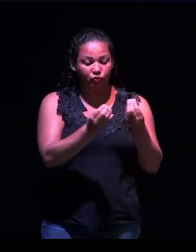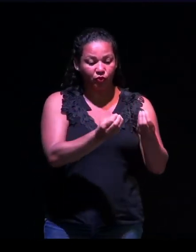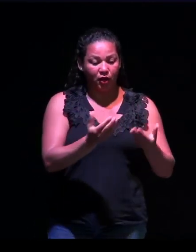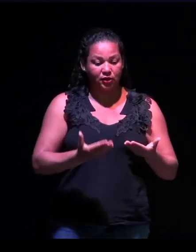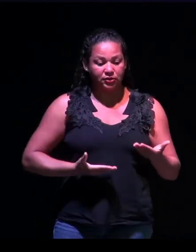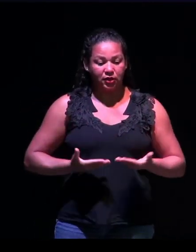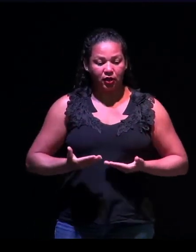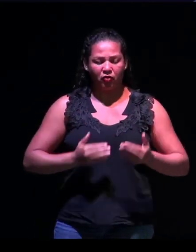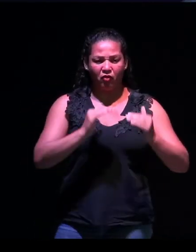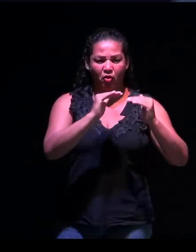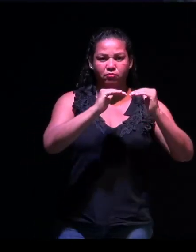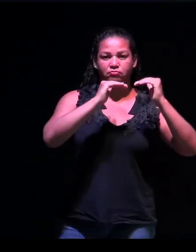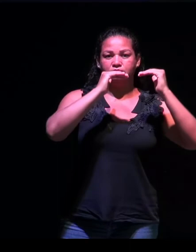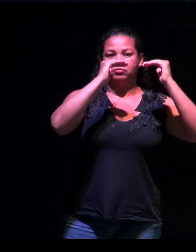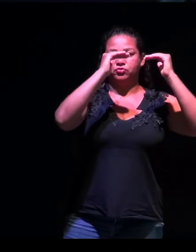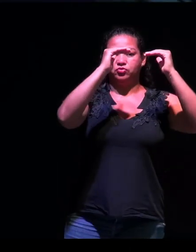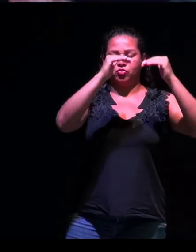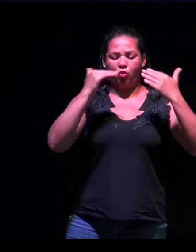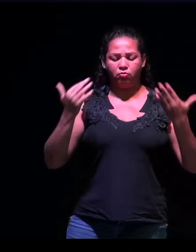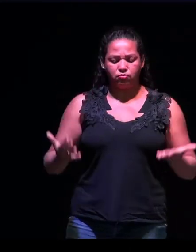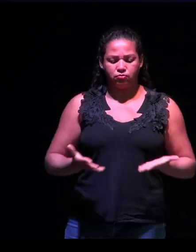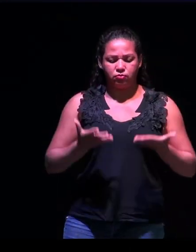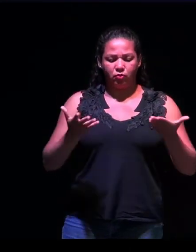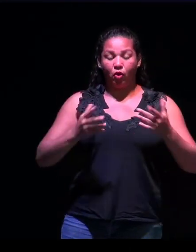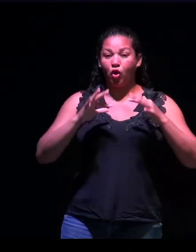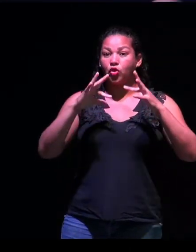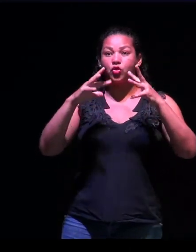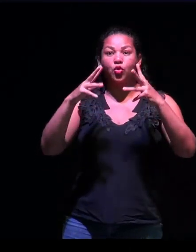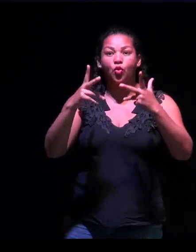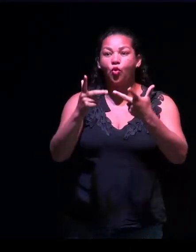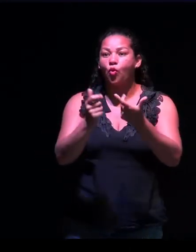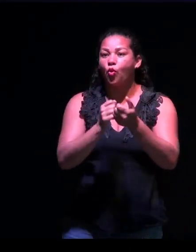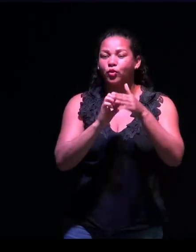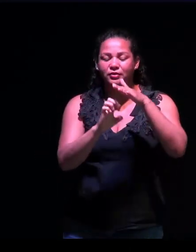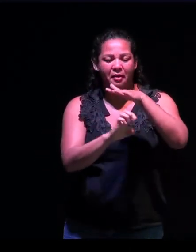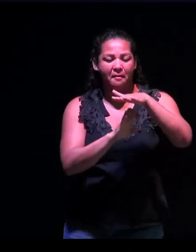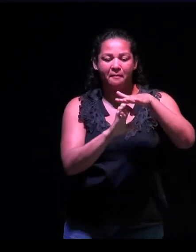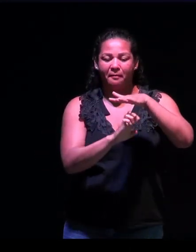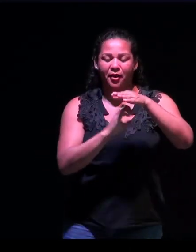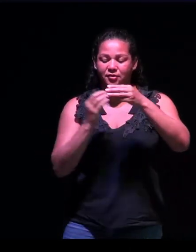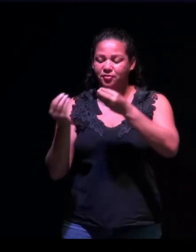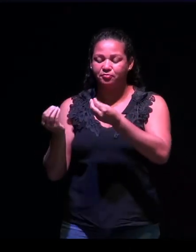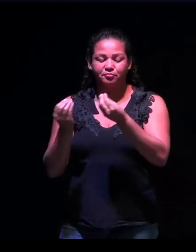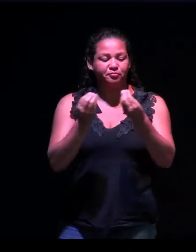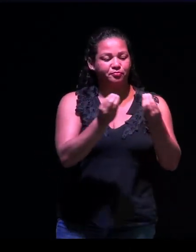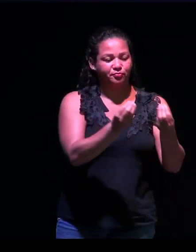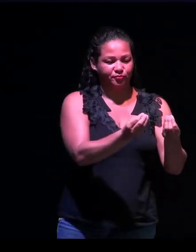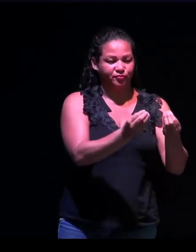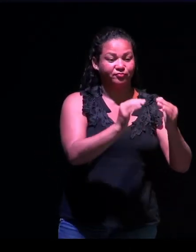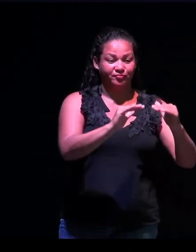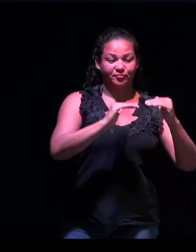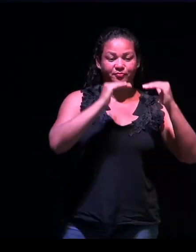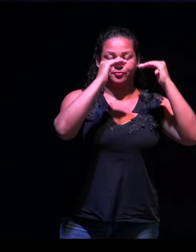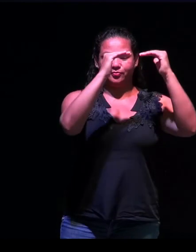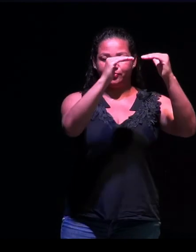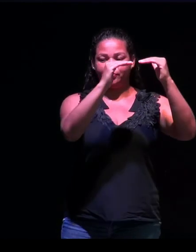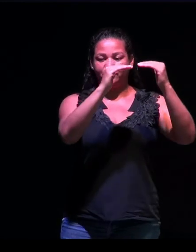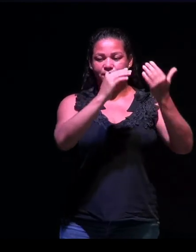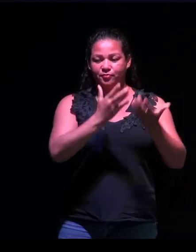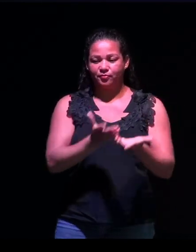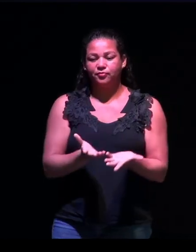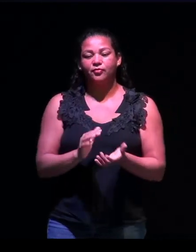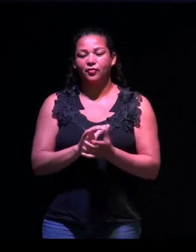de honra, ele vai colocar ele sobre todos os negócios, vai entregar toda a empresa dele para ele tomar conta, vai ser promovido. Irmãos, Deus